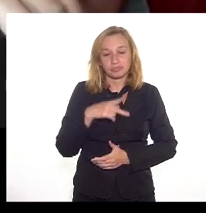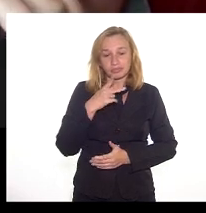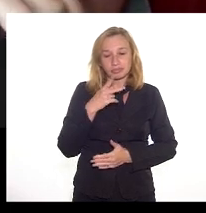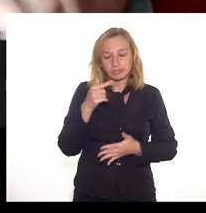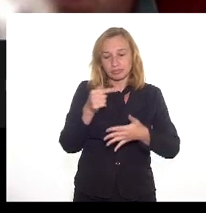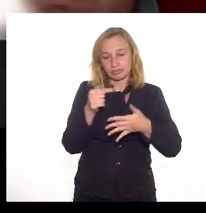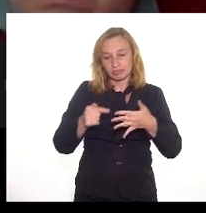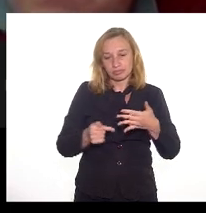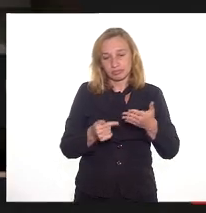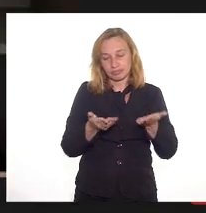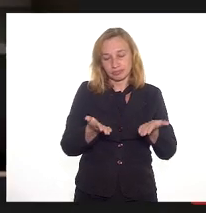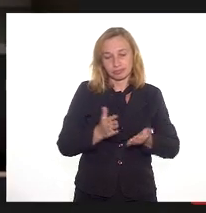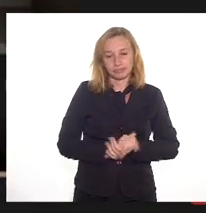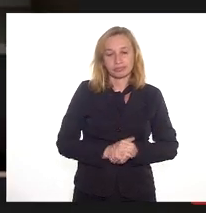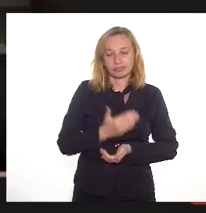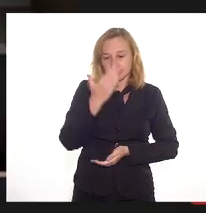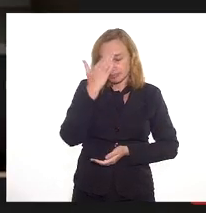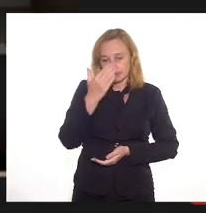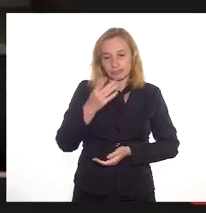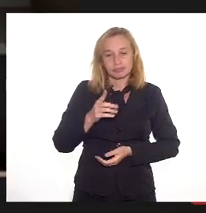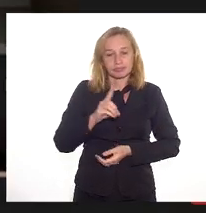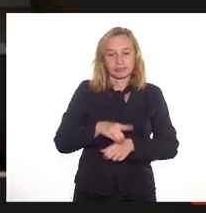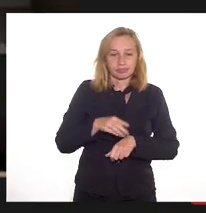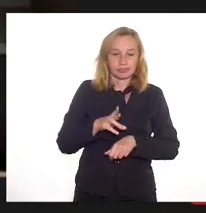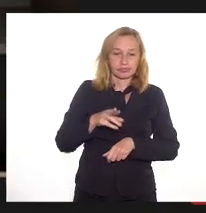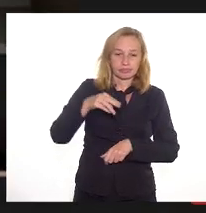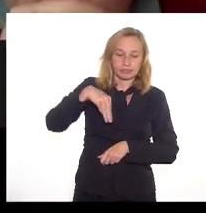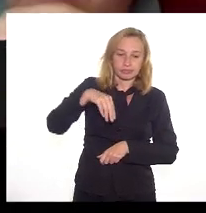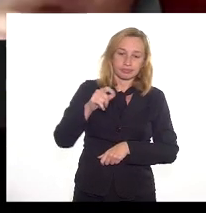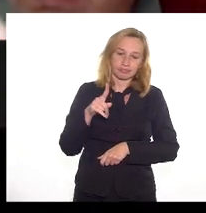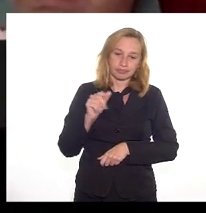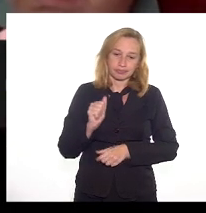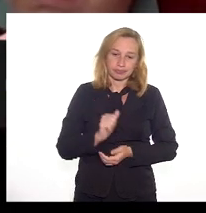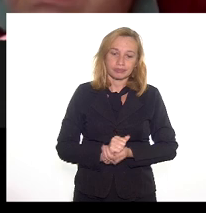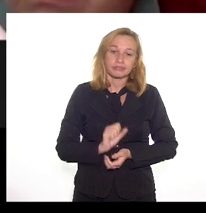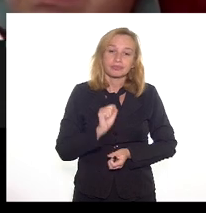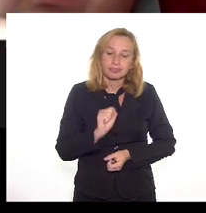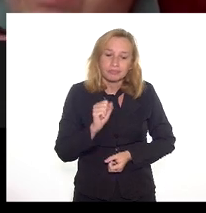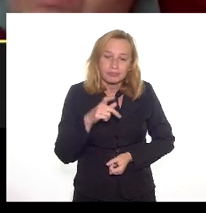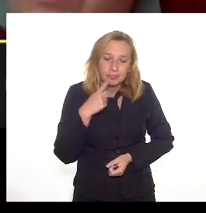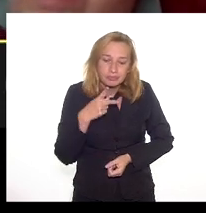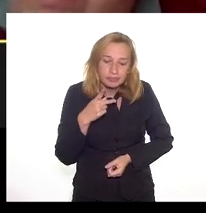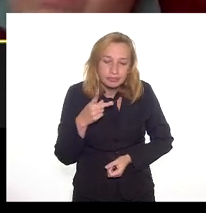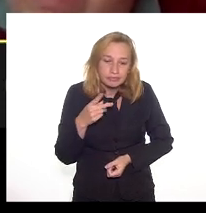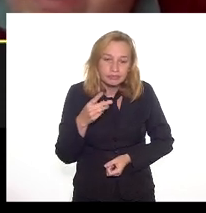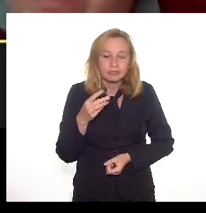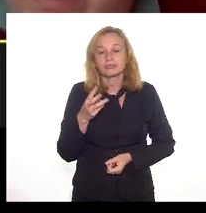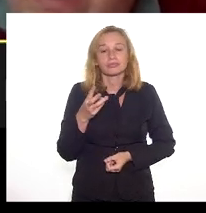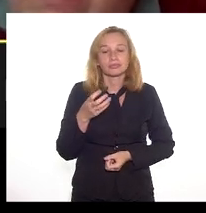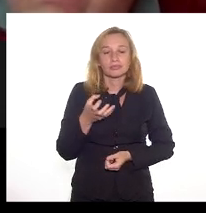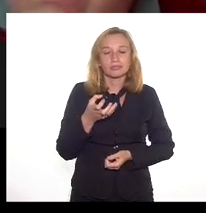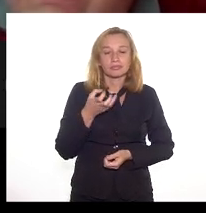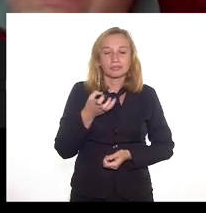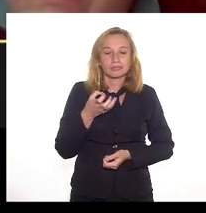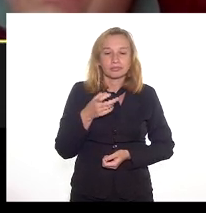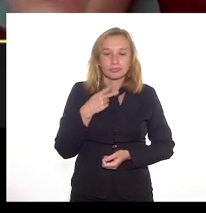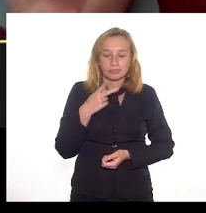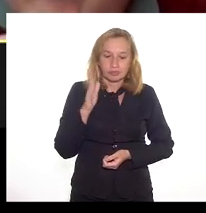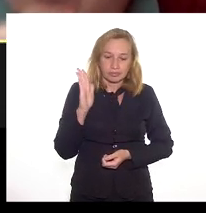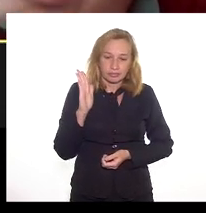observações. Obrigada, doutora Magda. Pois não, Rubens. Eu queria... Pois